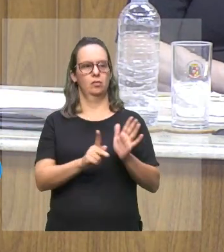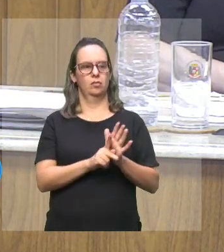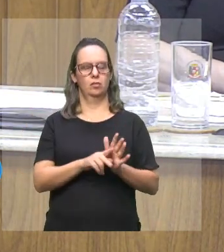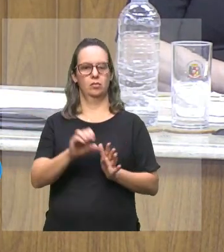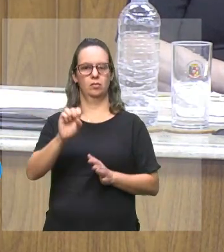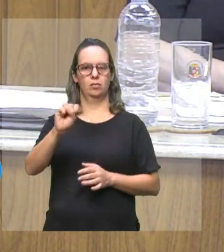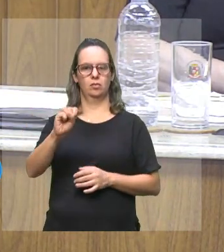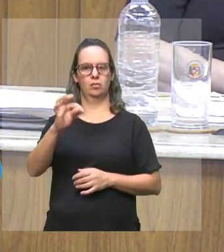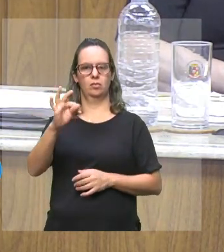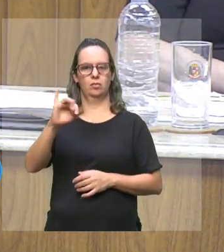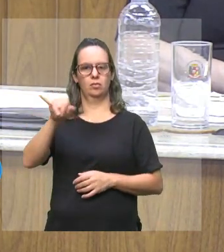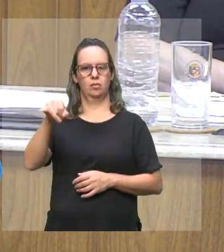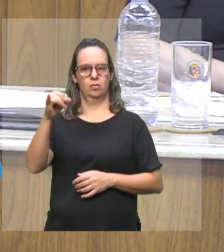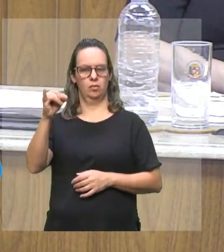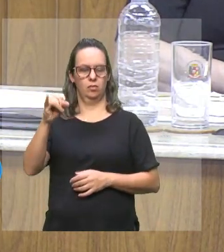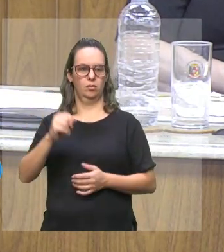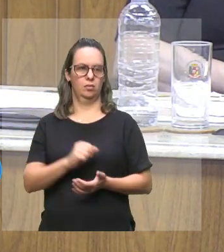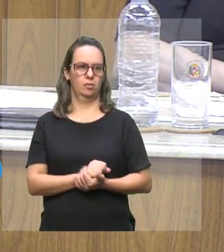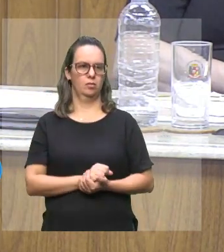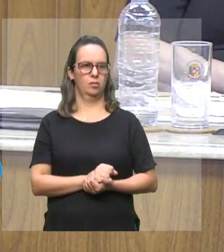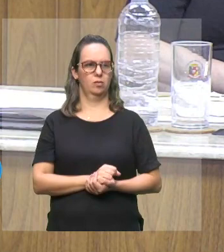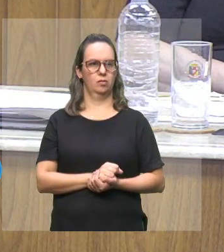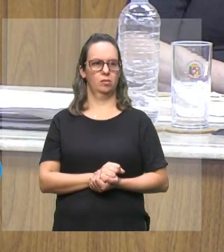Contas, quando foi se julgar